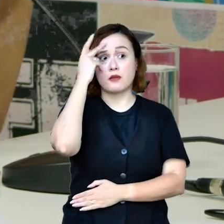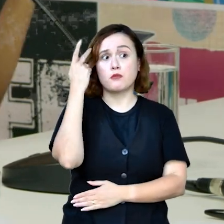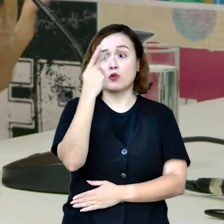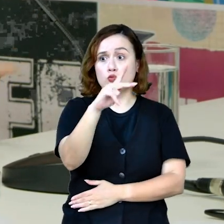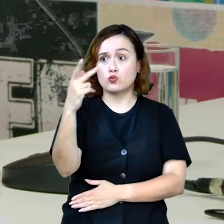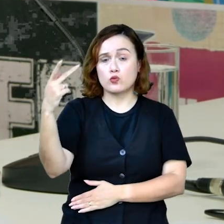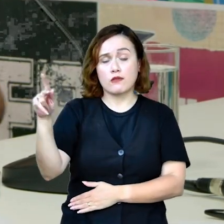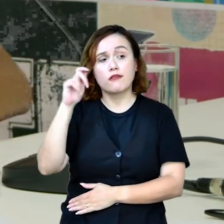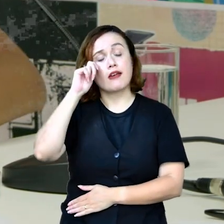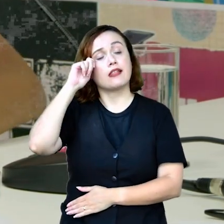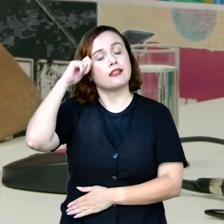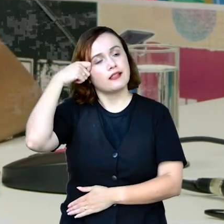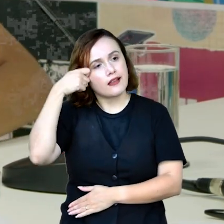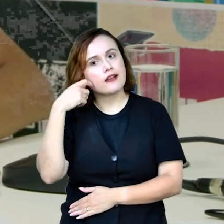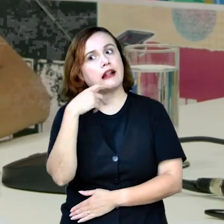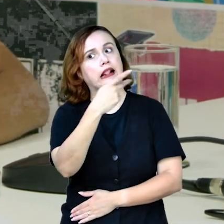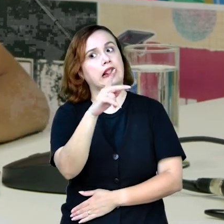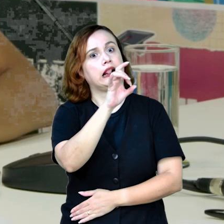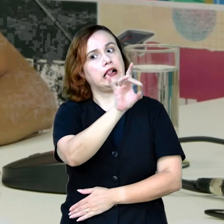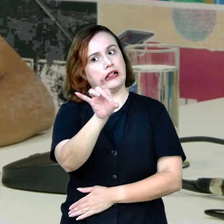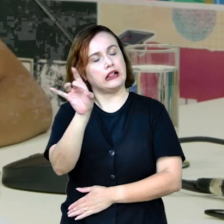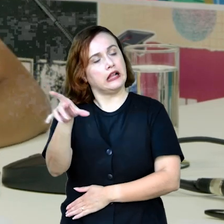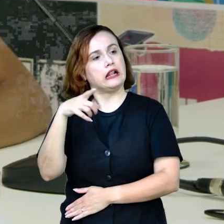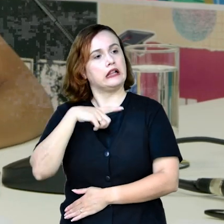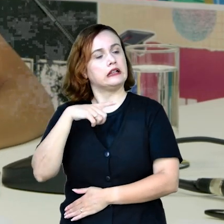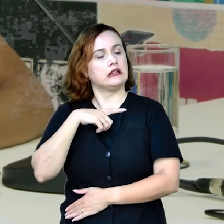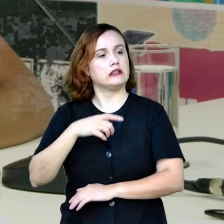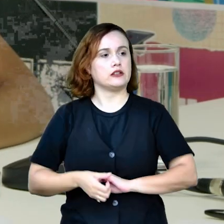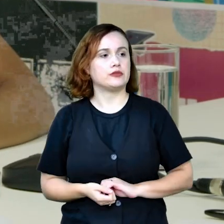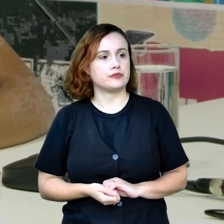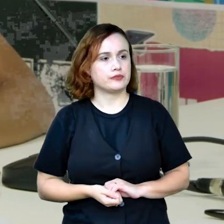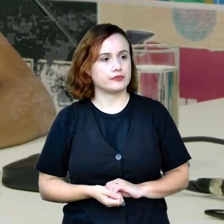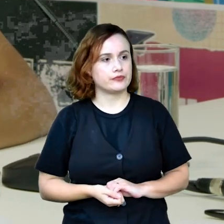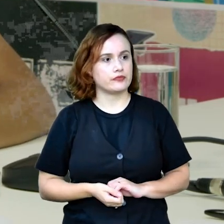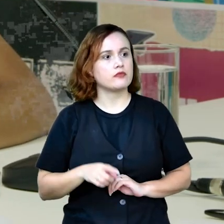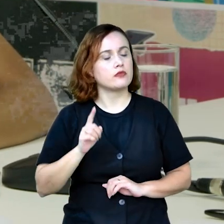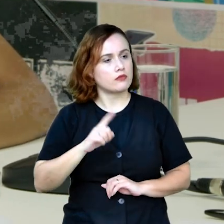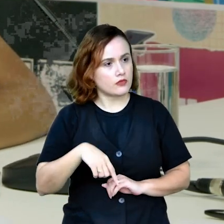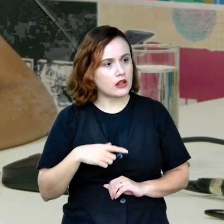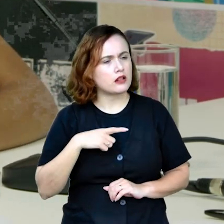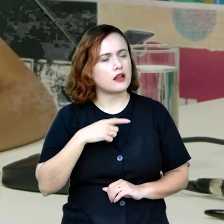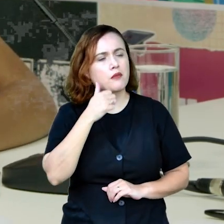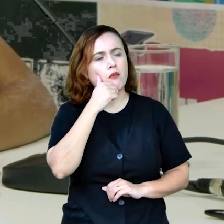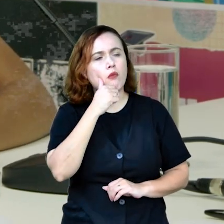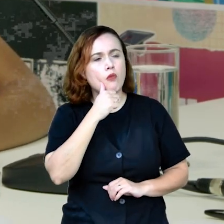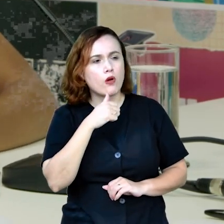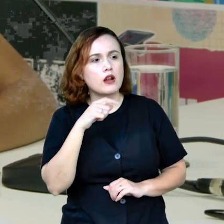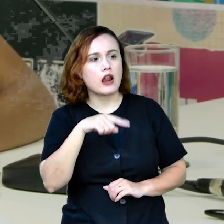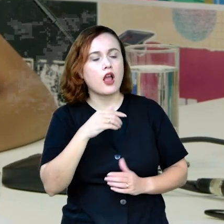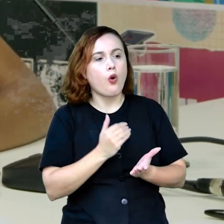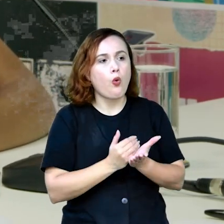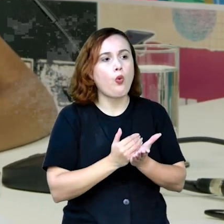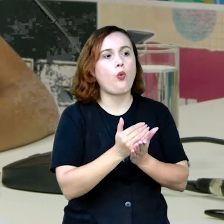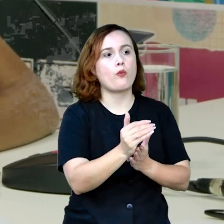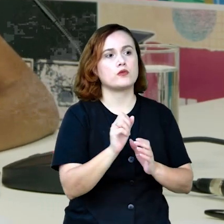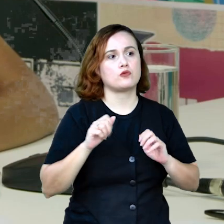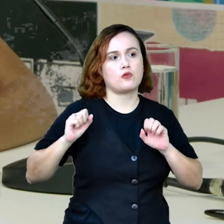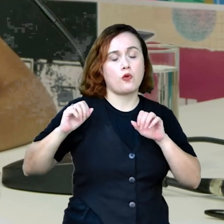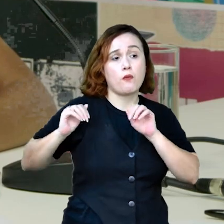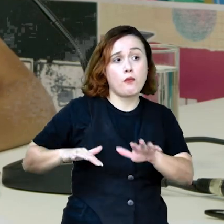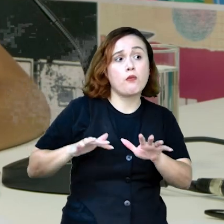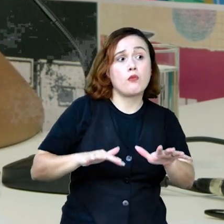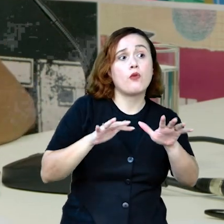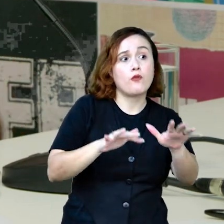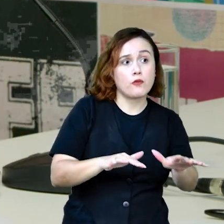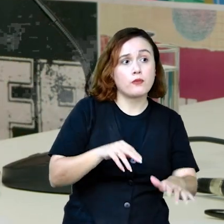negras e que pessoas negras têm sobre o mundo, do mundo. Uma das fundadoras do movimento Black Money, Nina